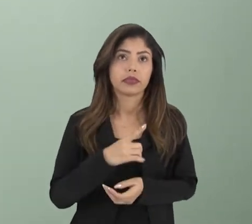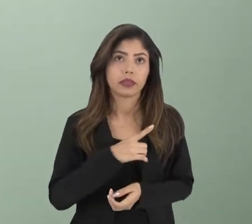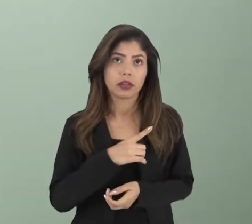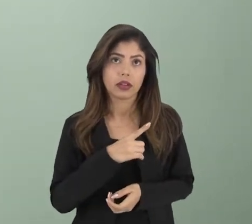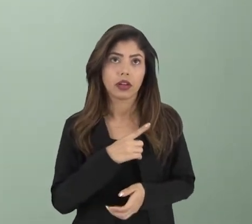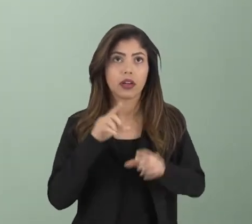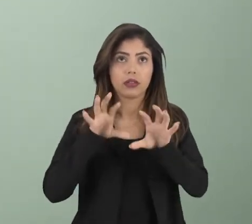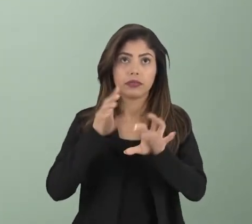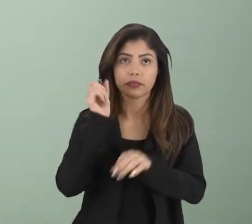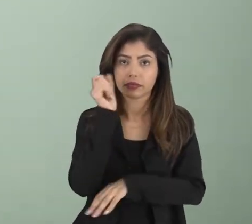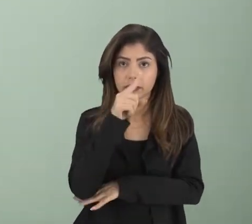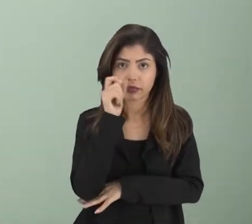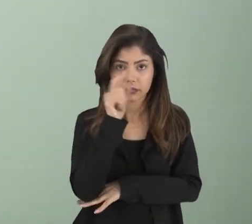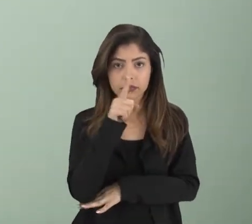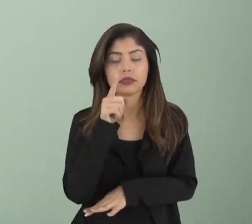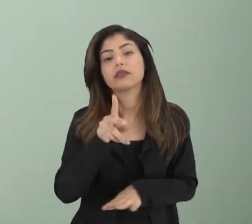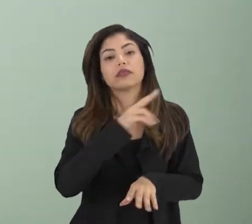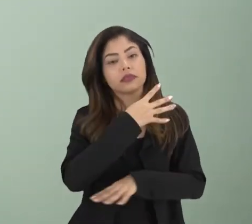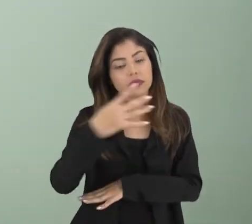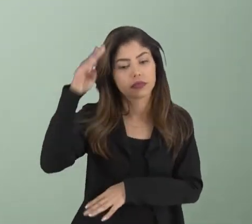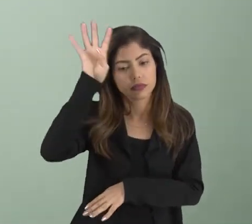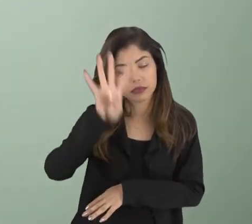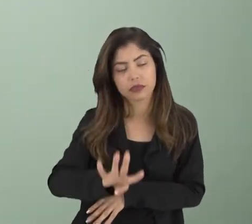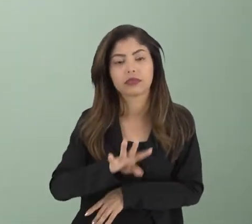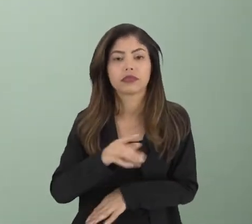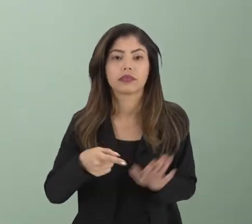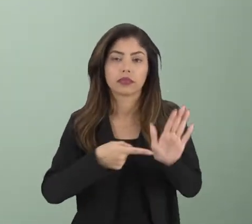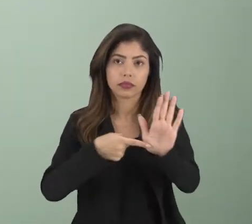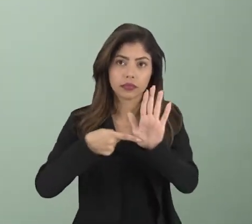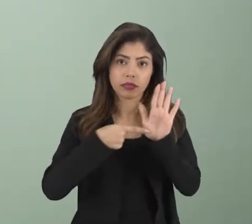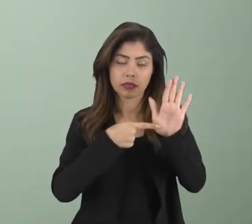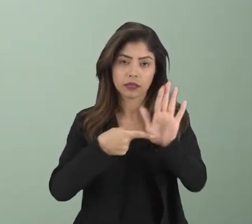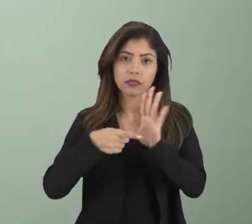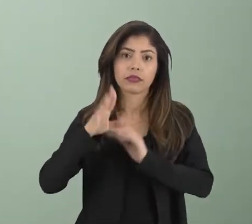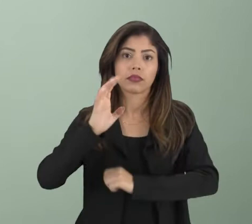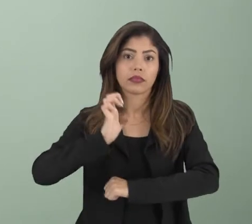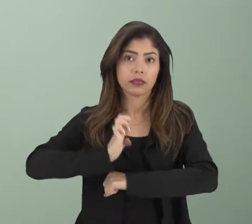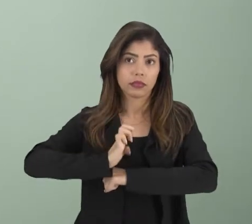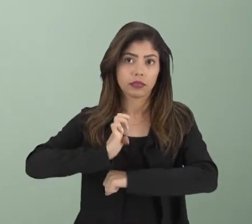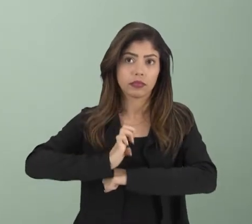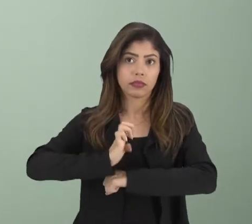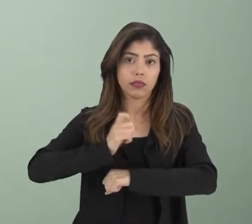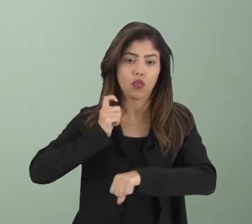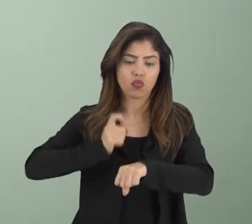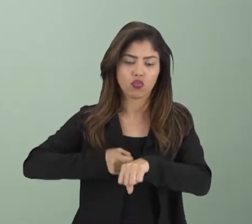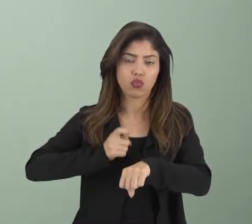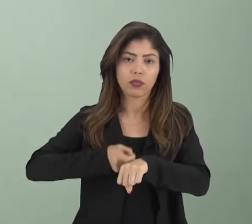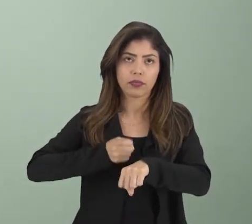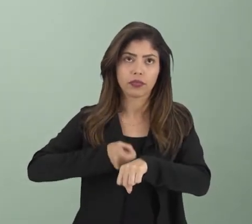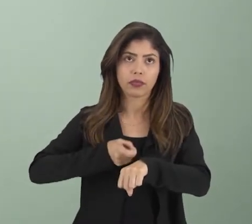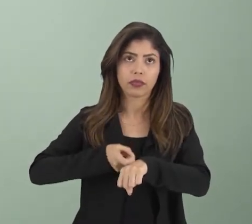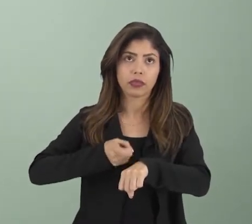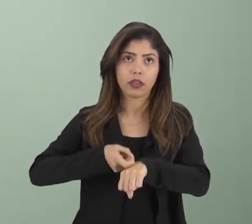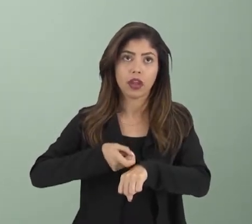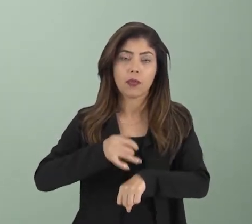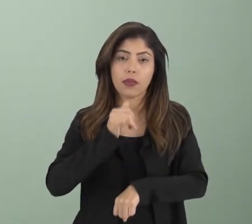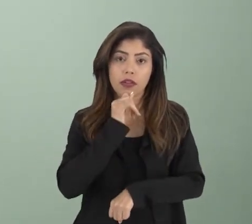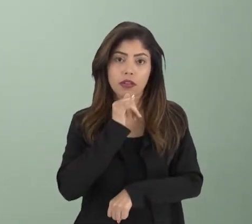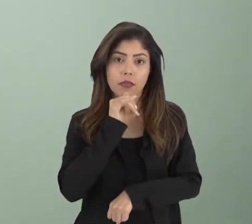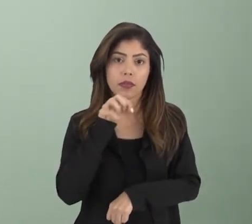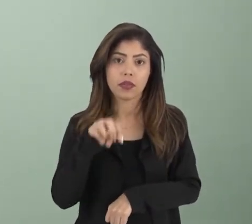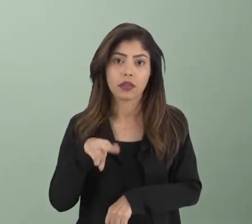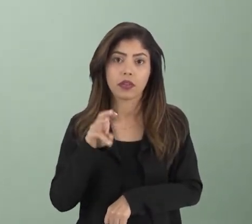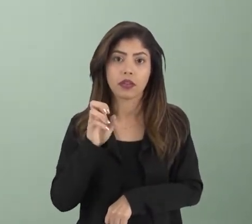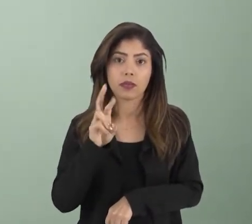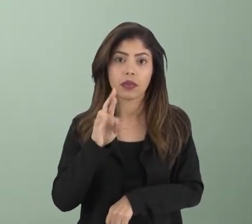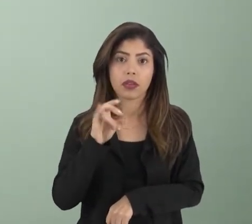que estavam em azul lá na tabela periódica, eles se apresentam no estado sólido. A exceção é o mercúrio, que se apresenta